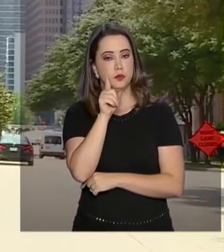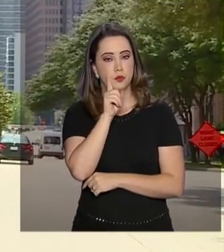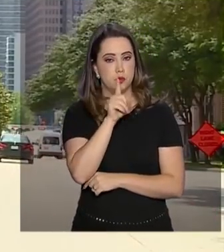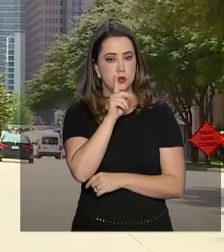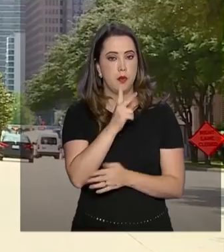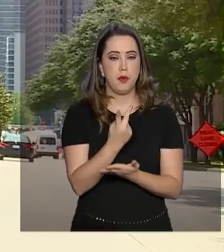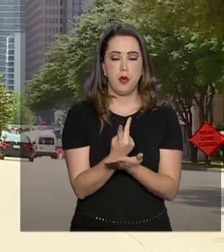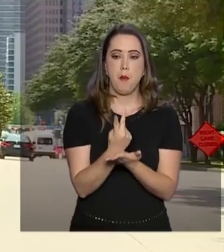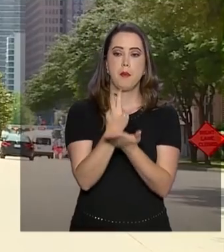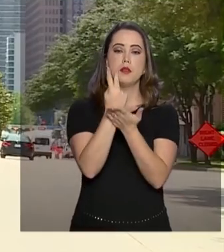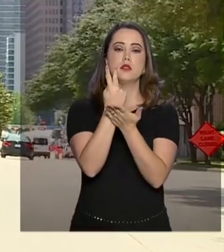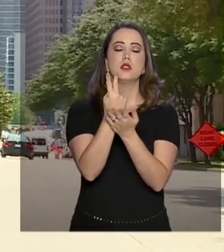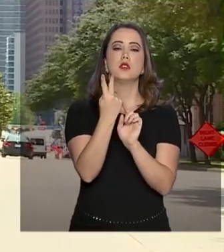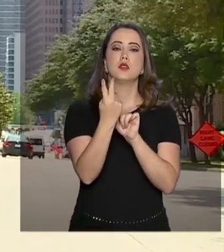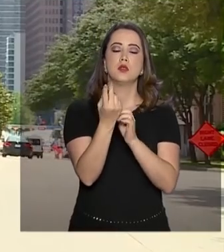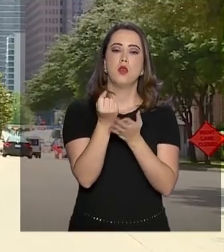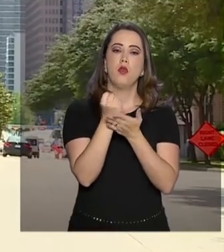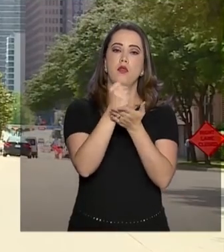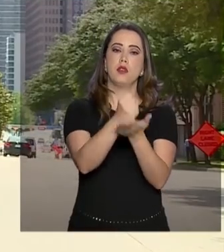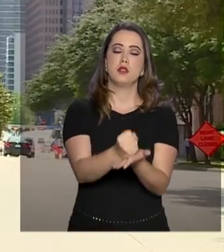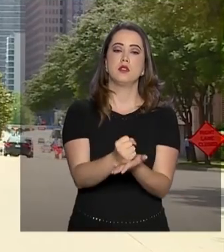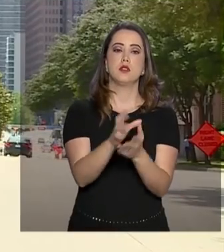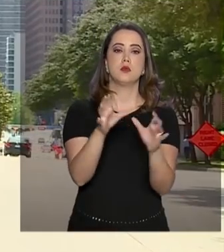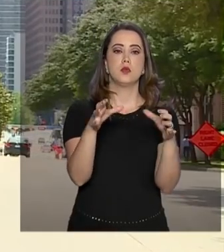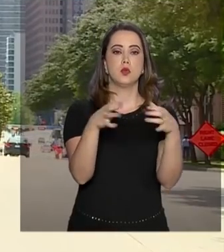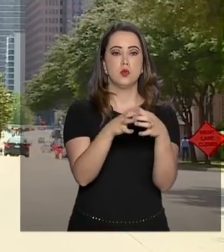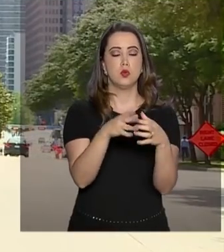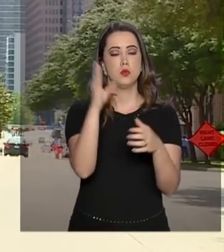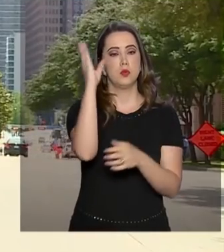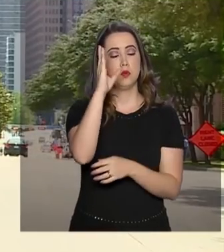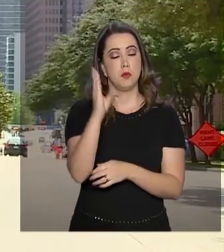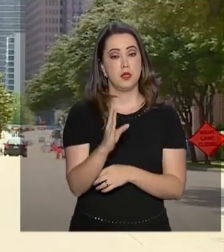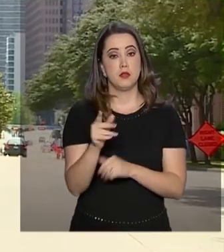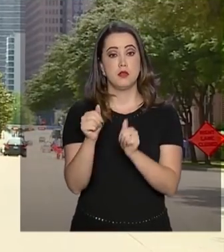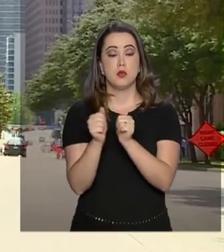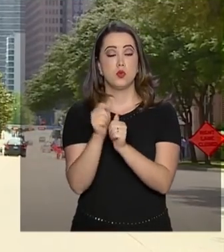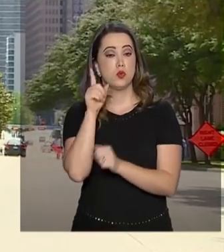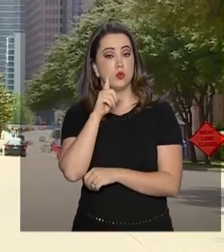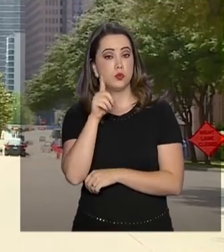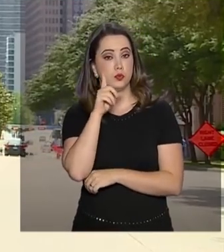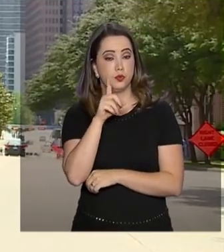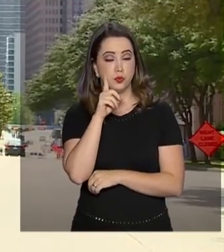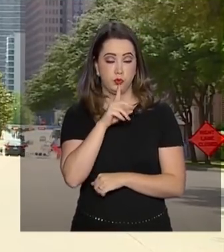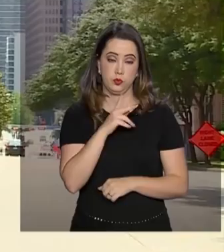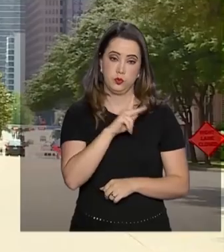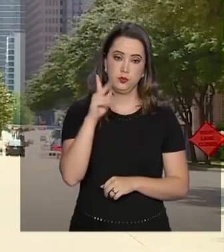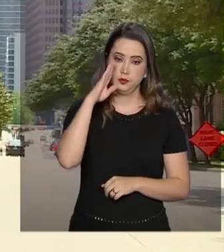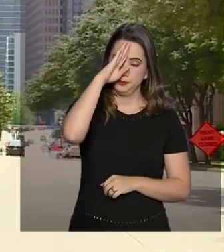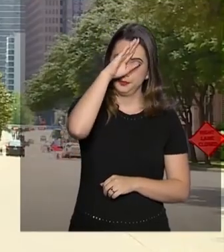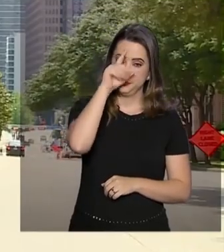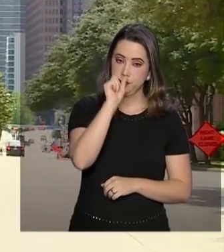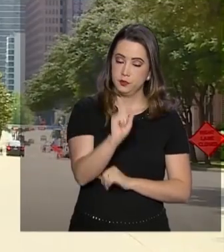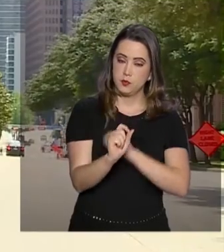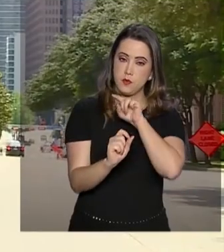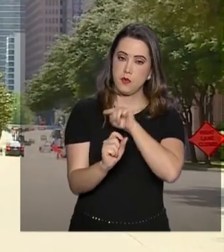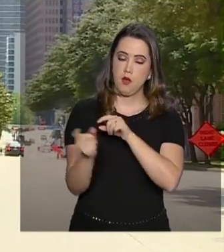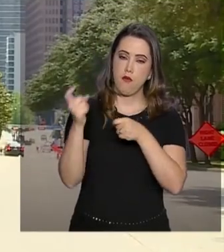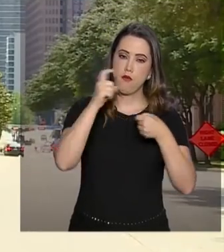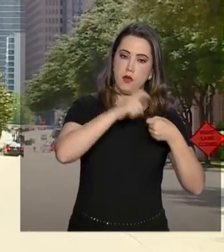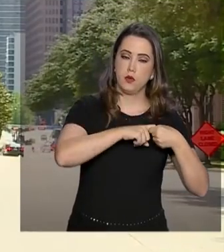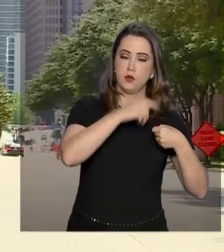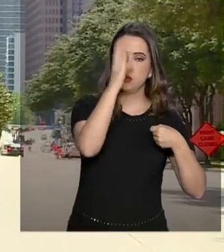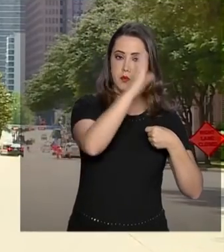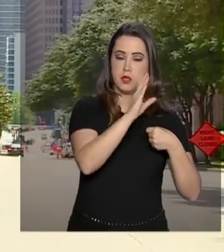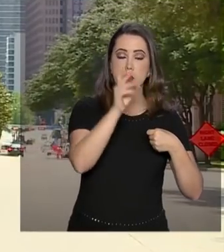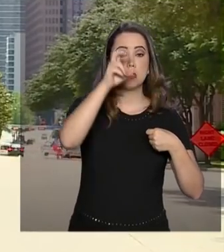do ano oferecido pela câmara de comércio brasil estados unidos o presidente jair bolsonaro retornar ao